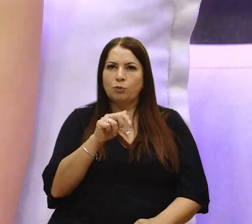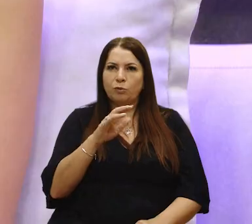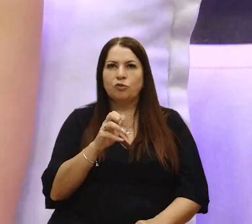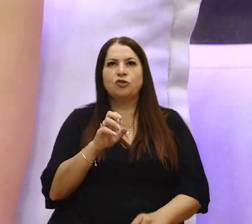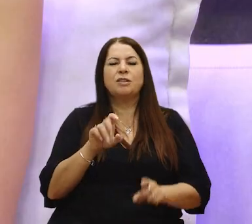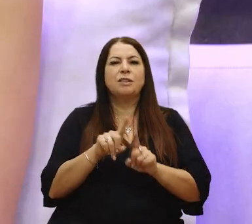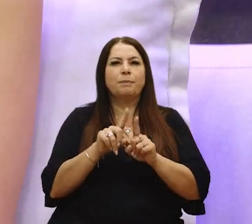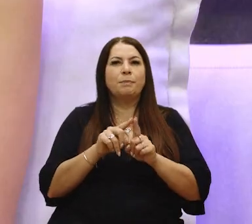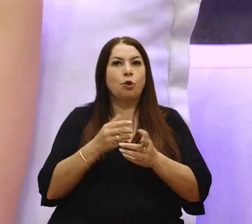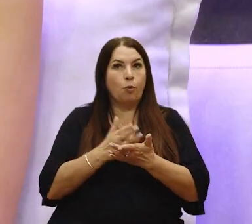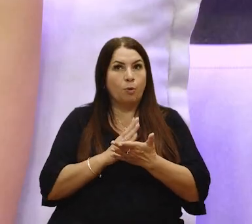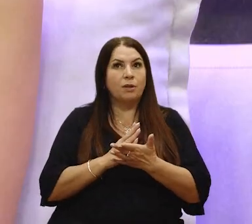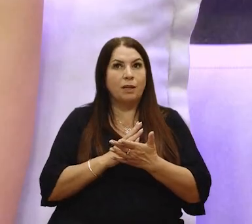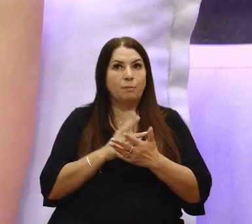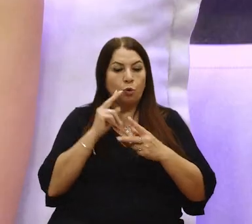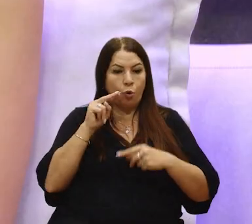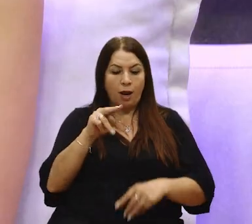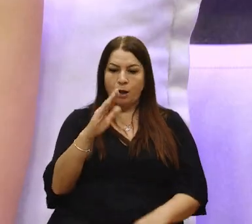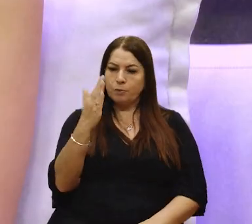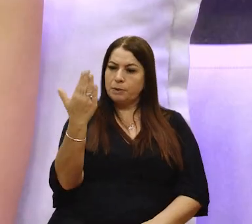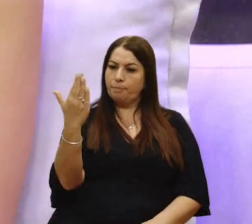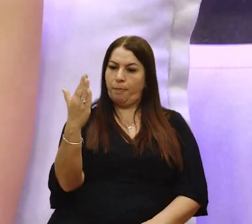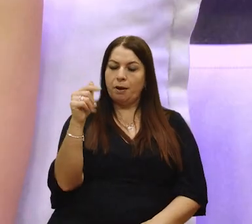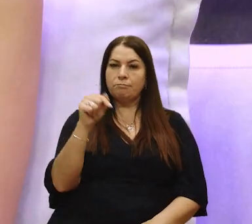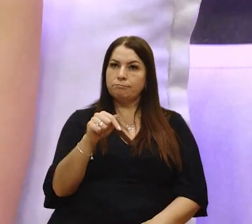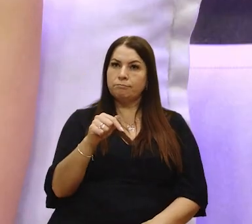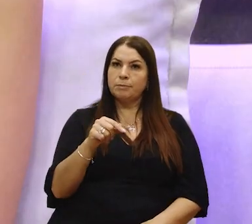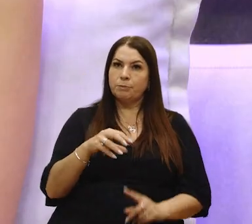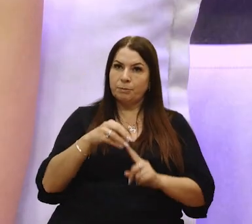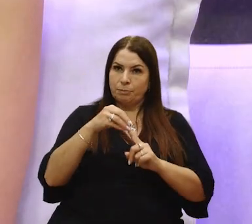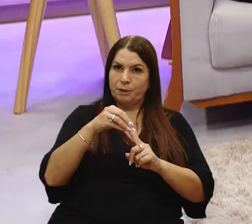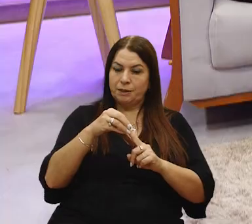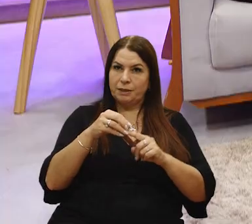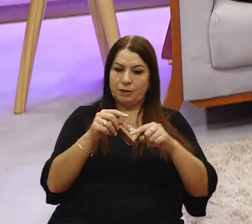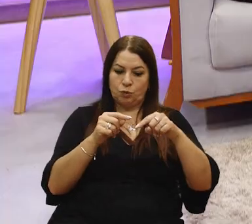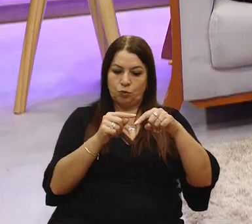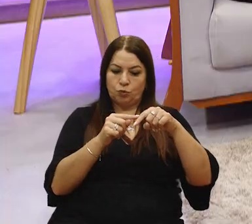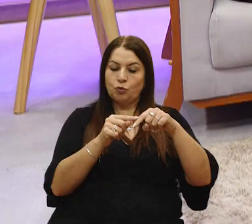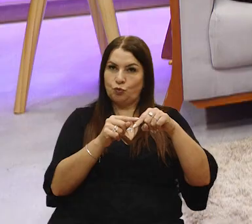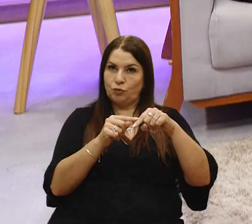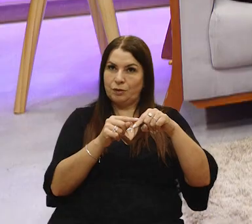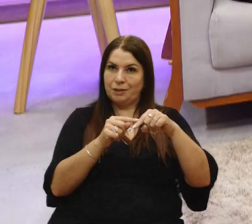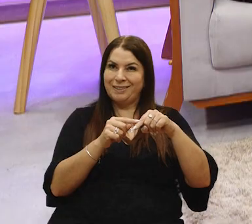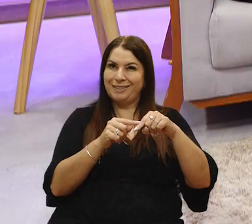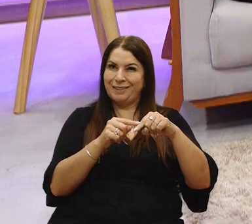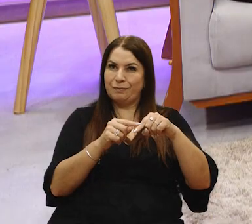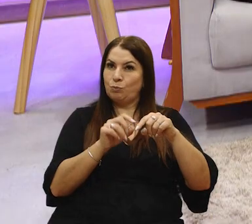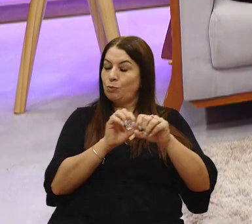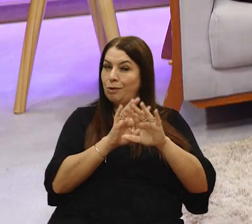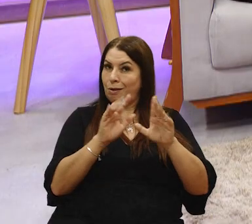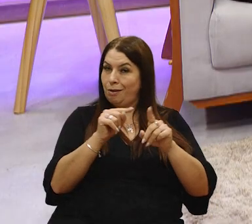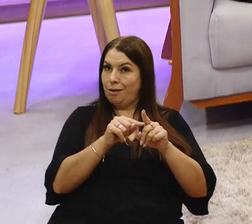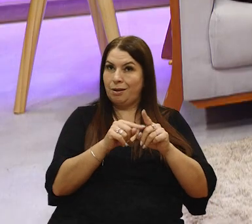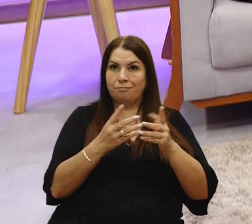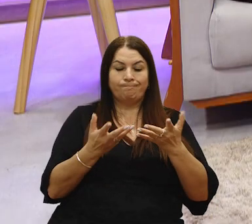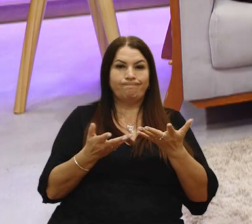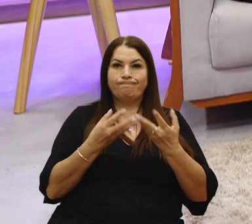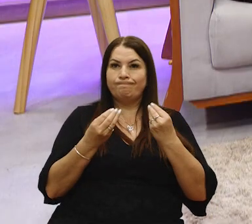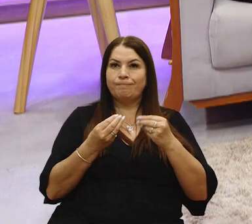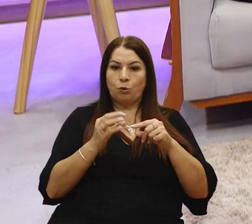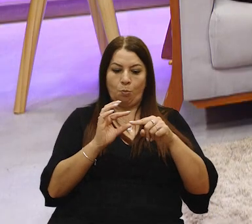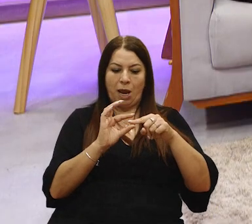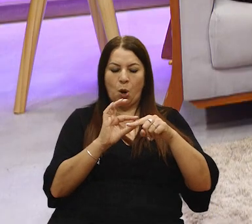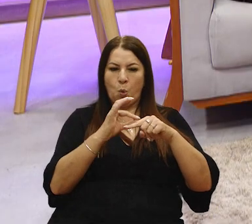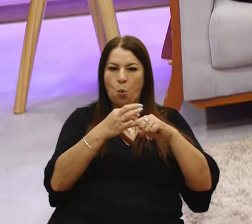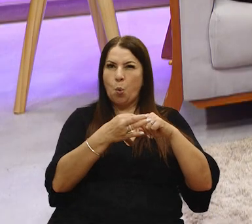incomodava? era diferente. Me incomodava bastante, principalmente ao olhar no espelho, né? Porque, principalmente na região do joelho, fica muito